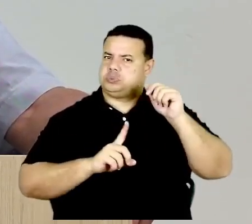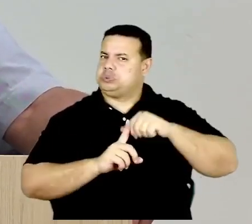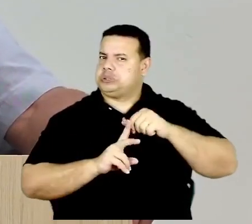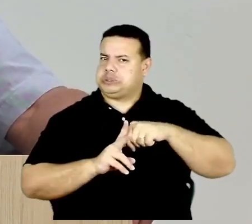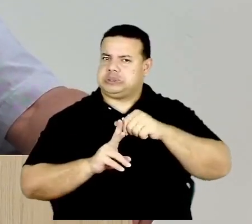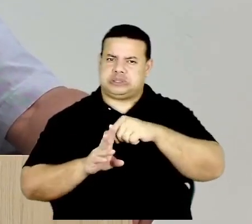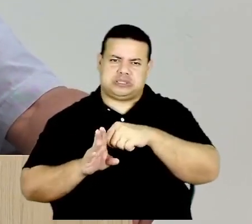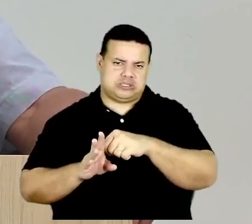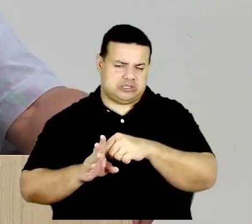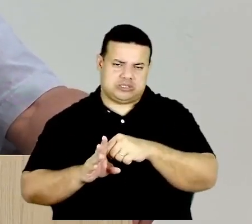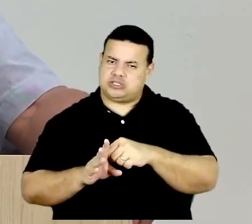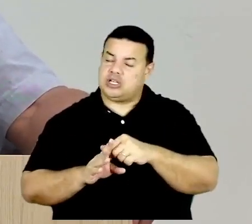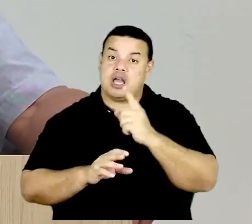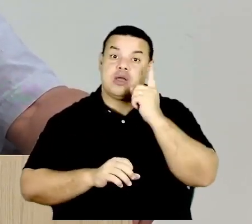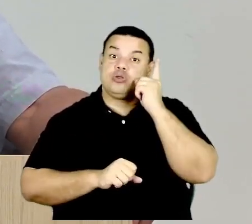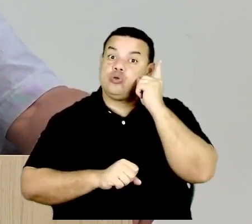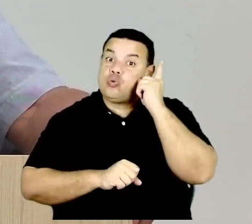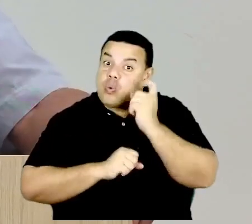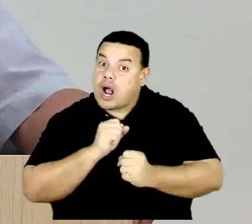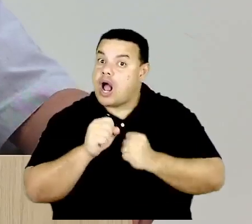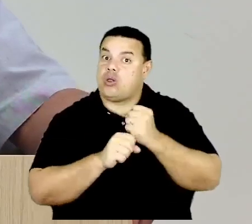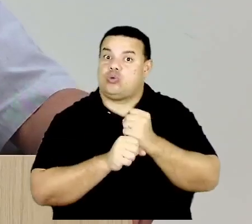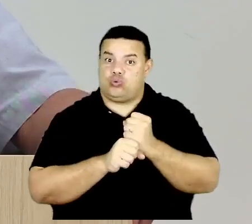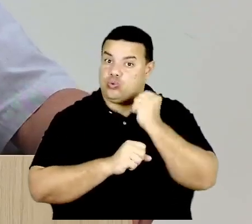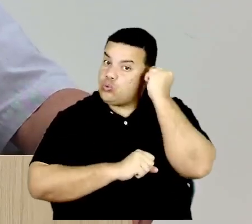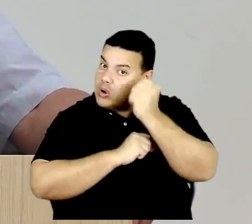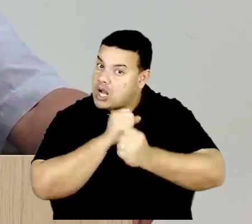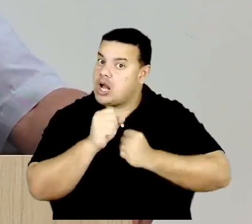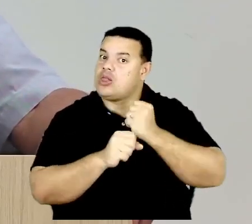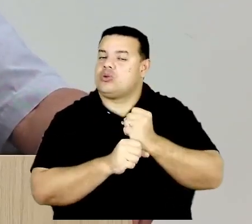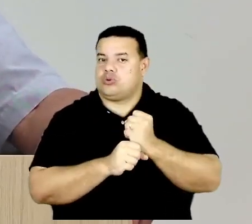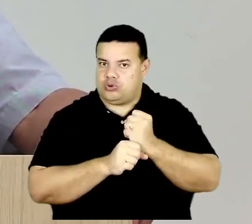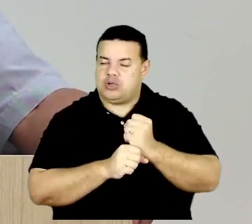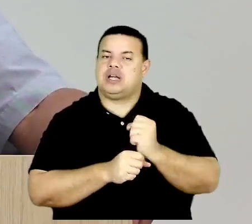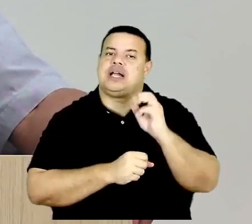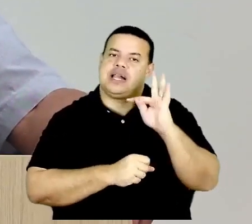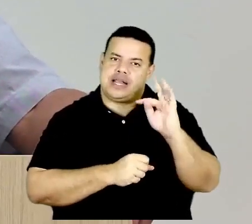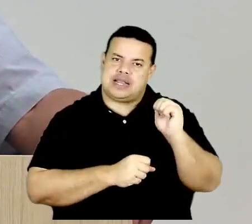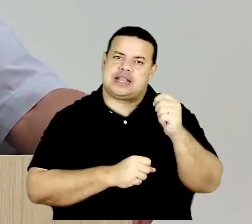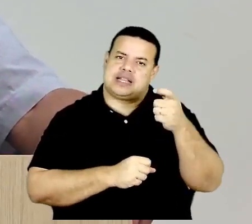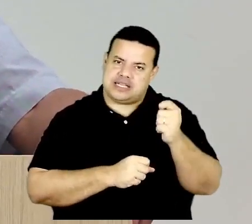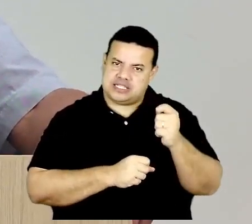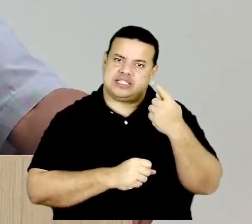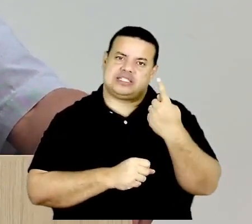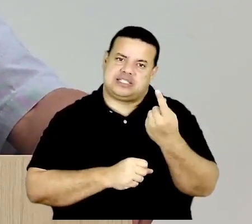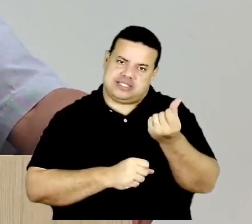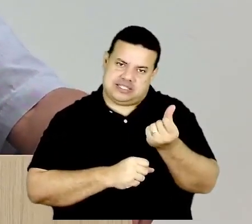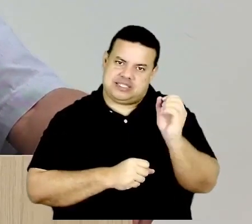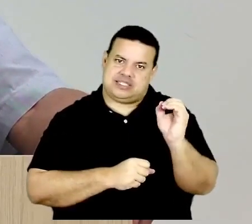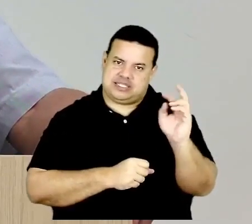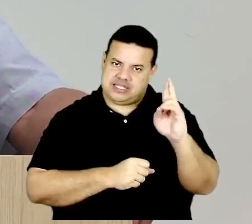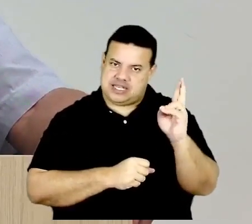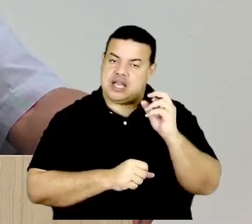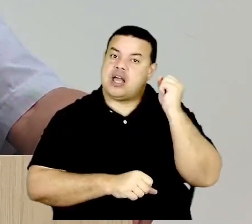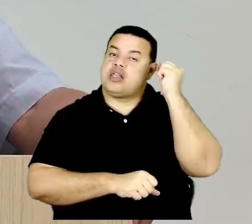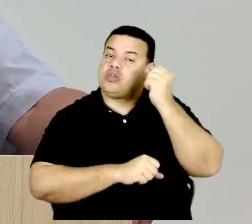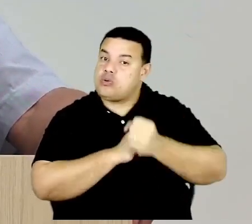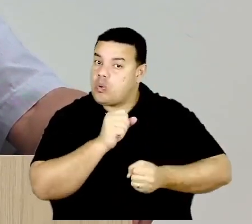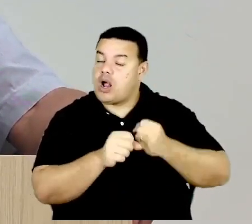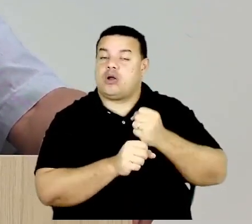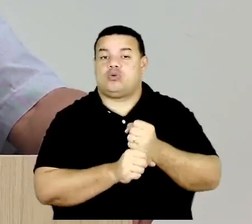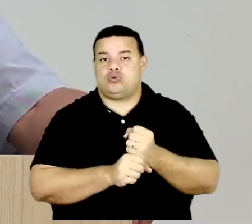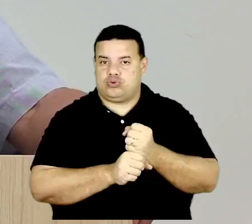é anual. Essa taxa que eu disse para vocês, da coleta de lixo, de R$ 160, ela é anual, é uma taxa que